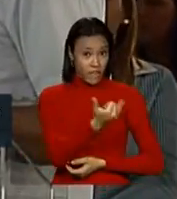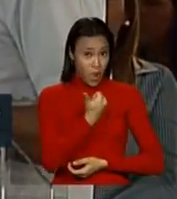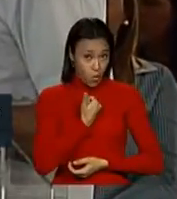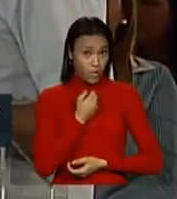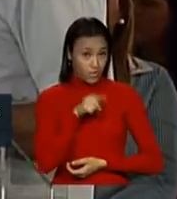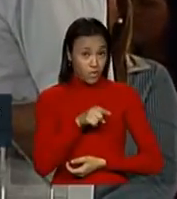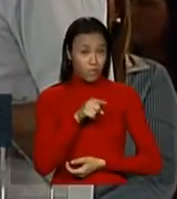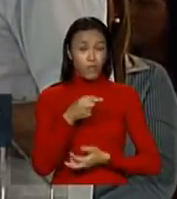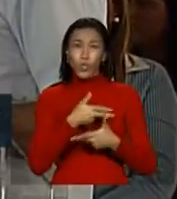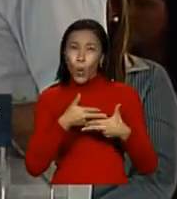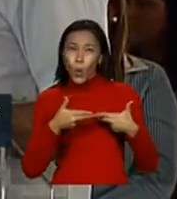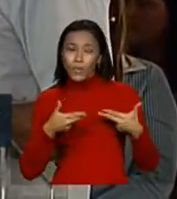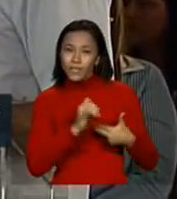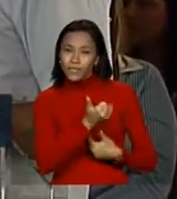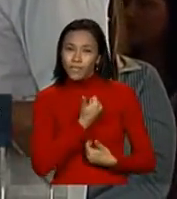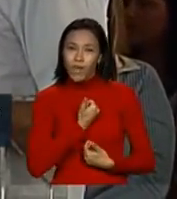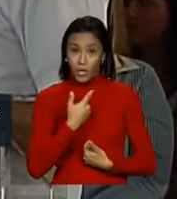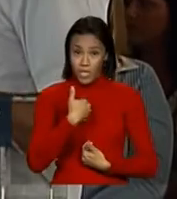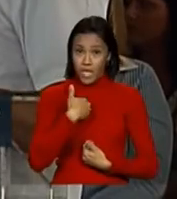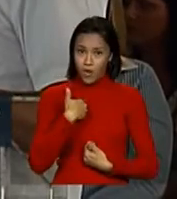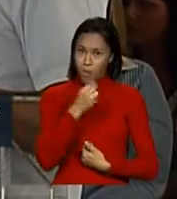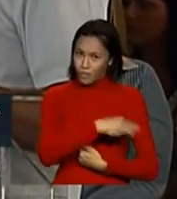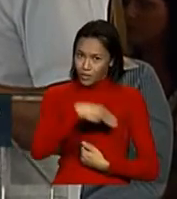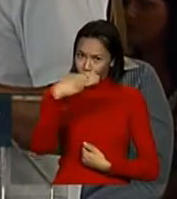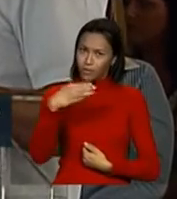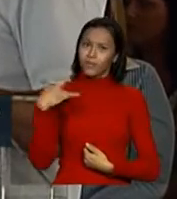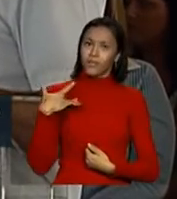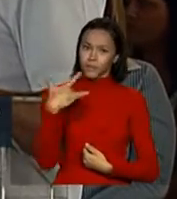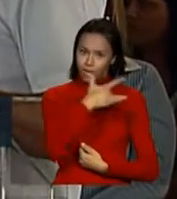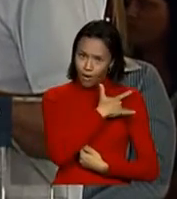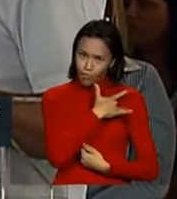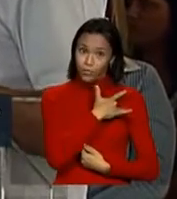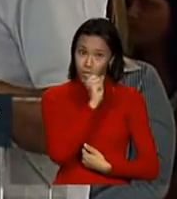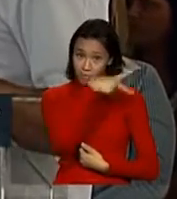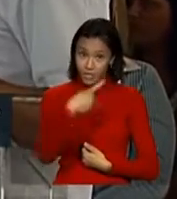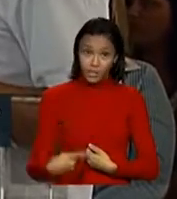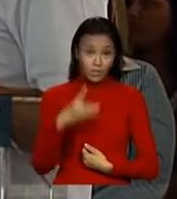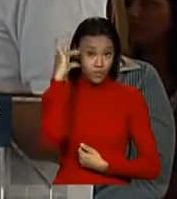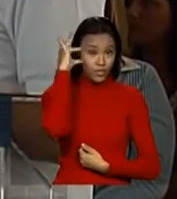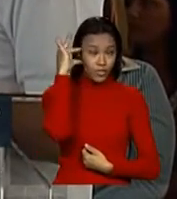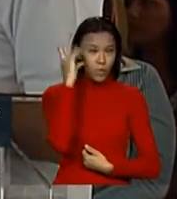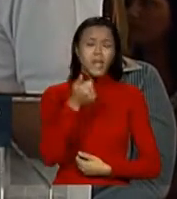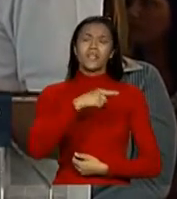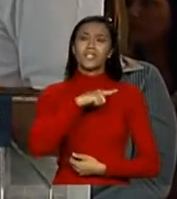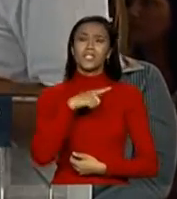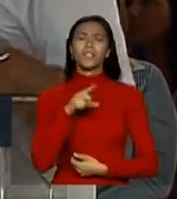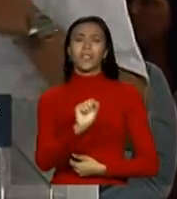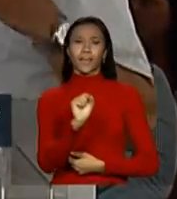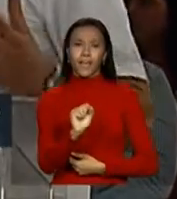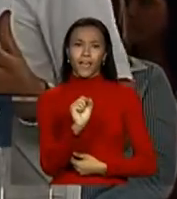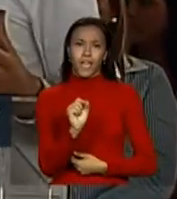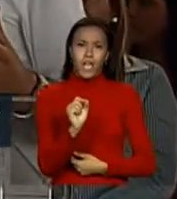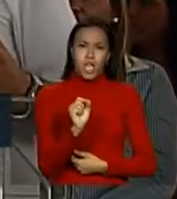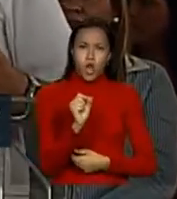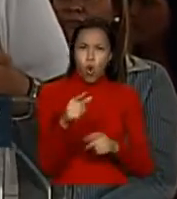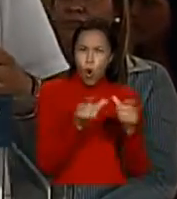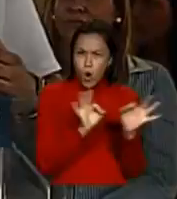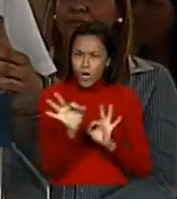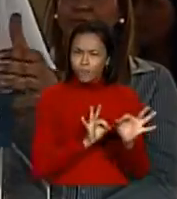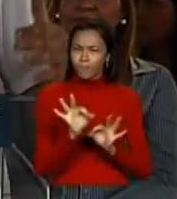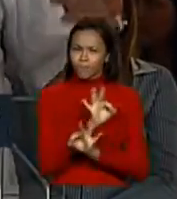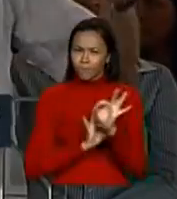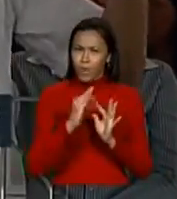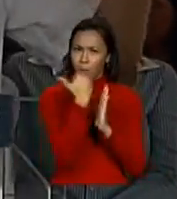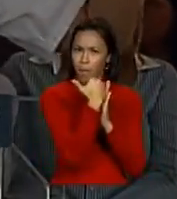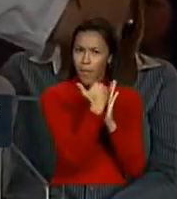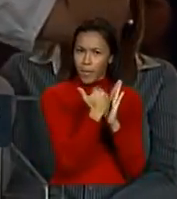para mim que eu como ministro da saúde da presidenta Dilma tinha que montar um programa